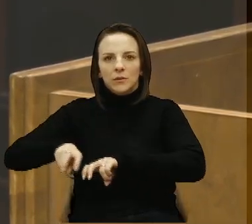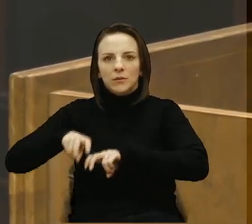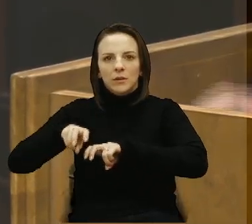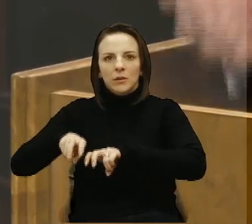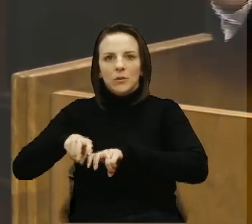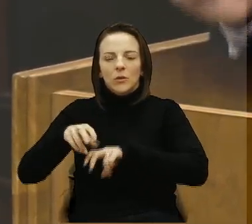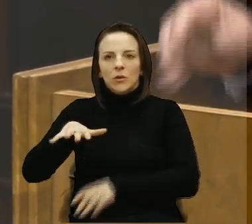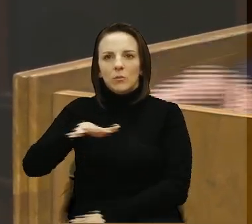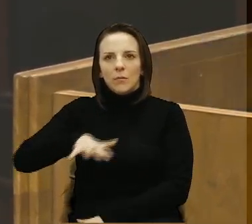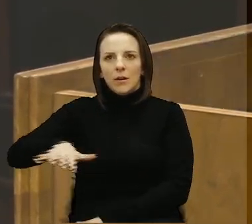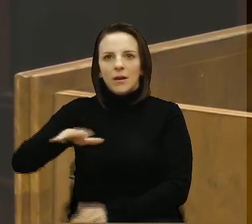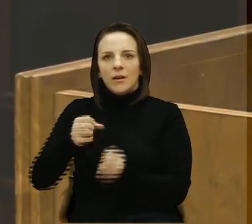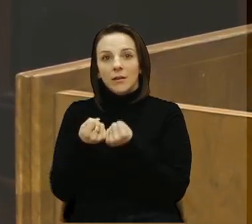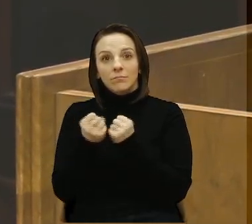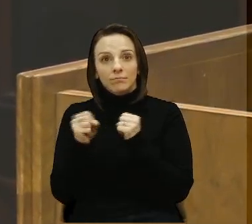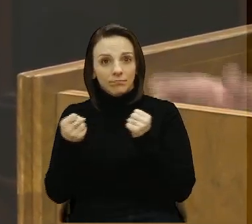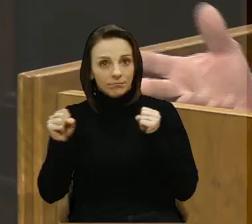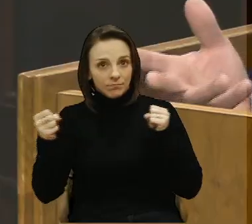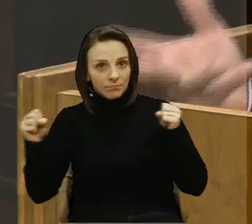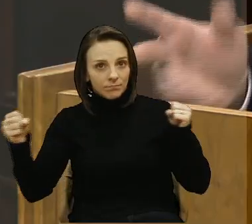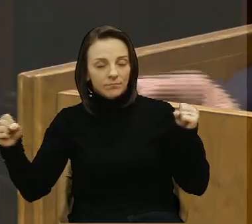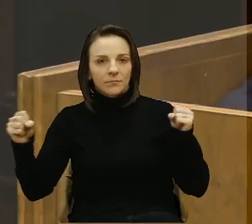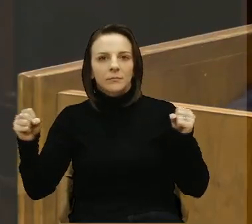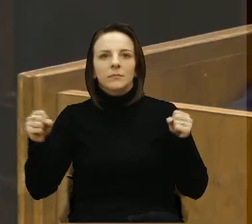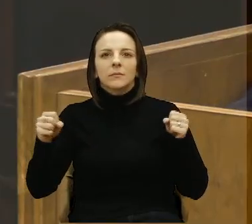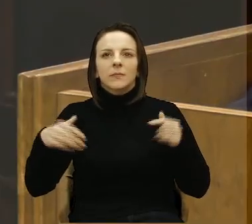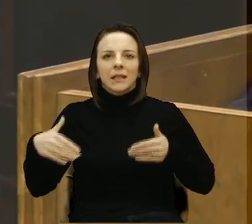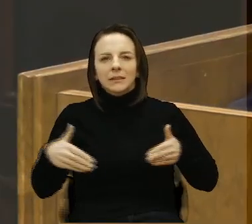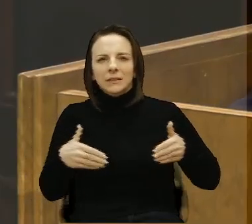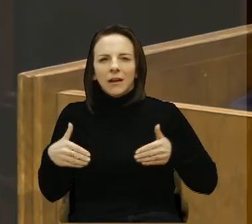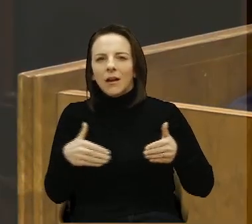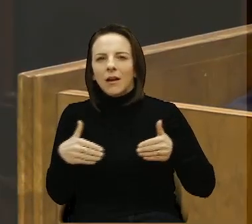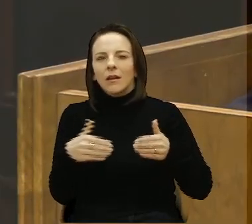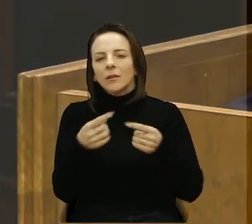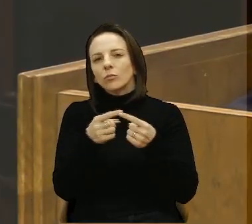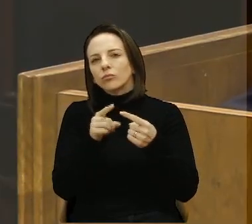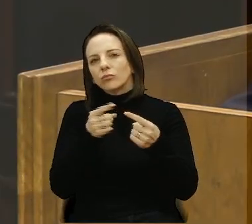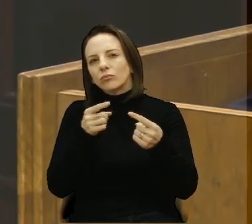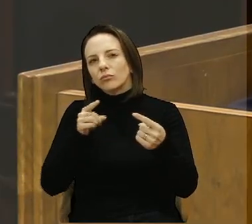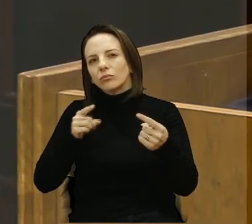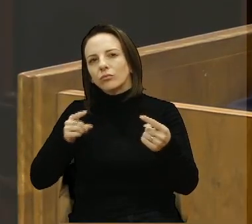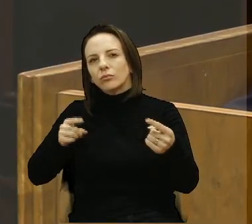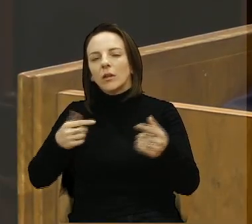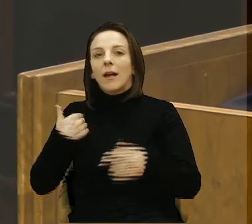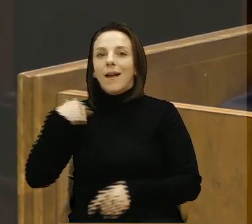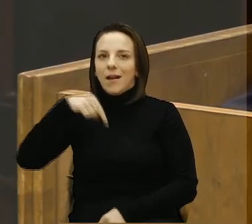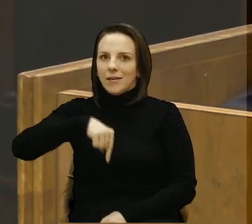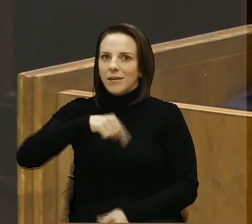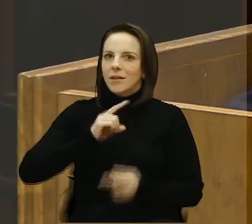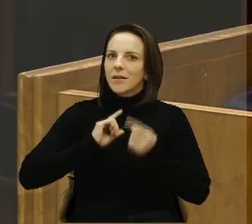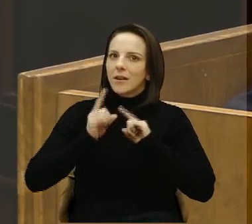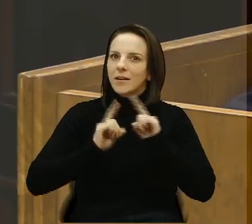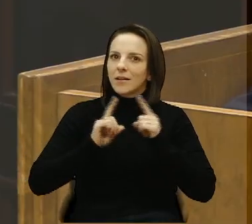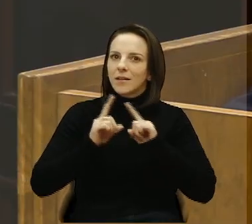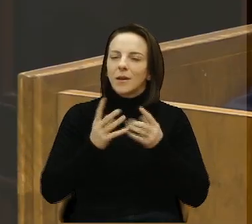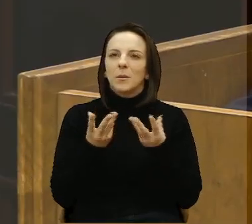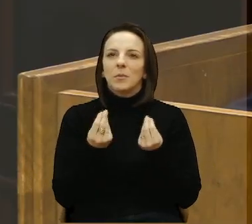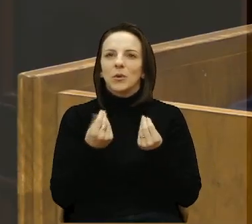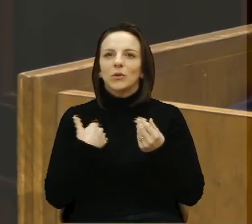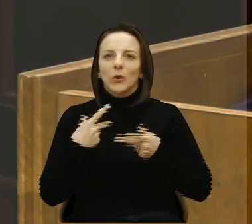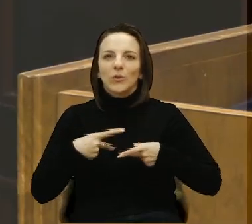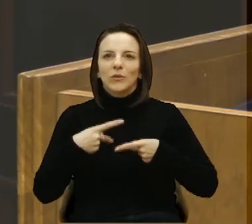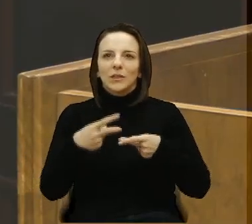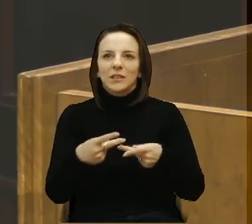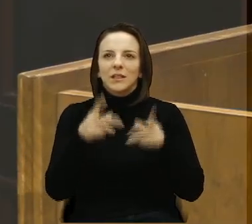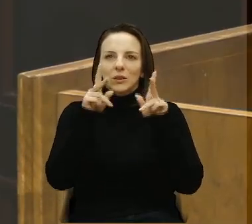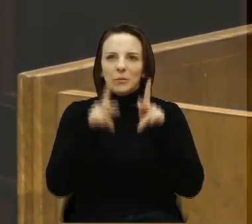área extensa, estradas extensas, né? Aqui o pessoal se queixa muito, eu visito o pessoal nos bairros, né? E o